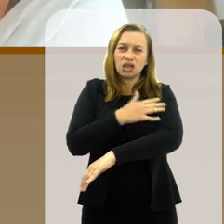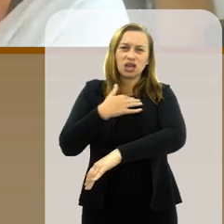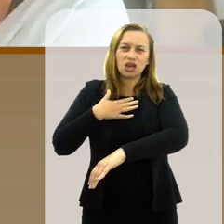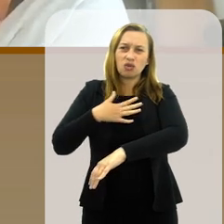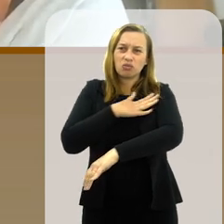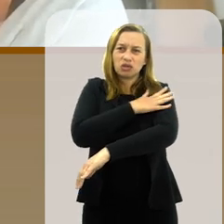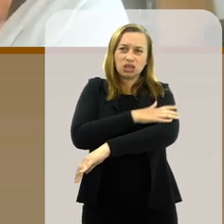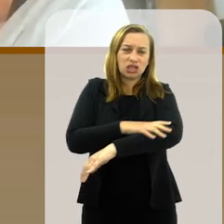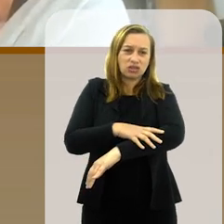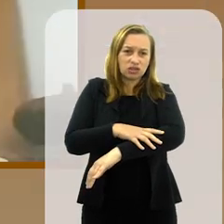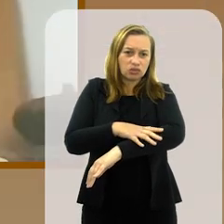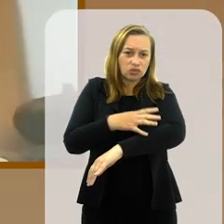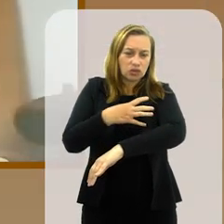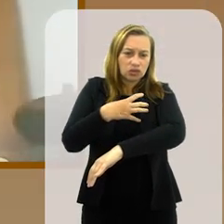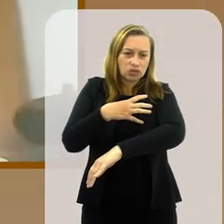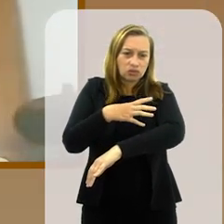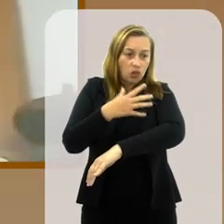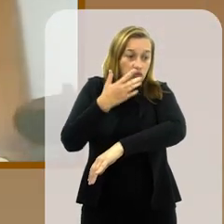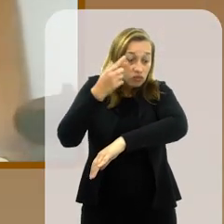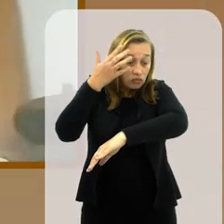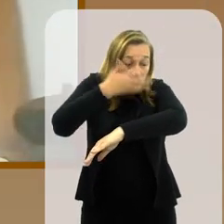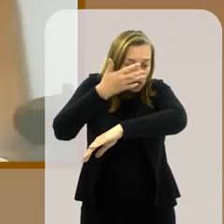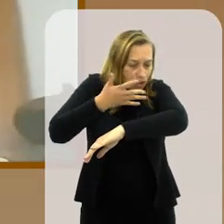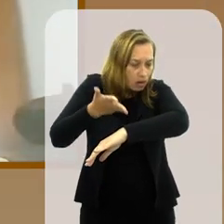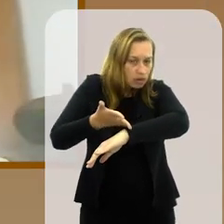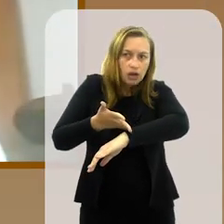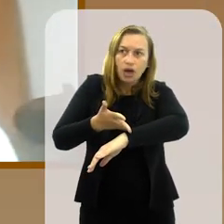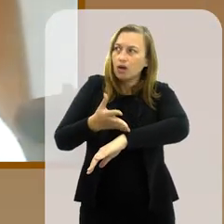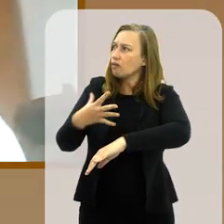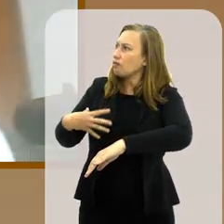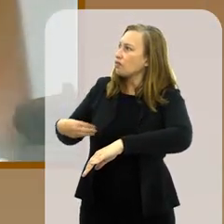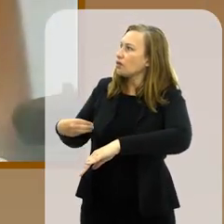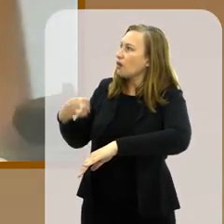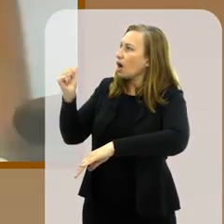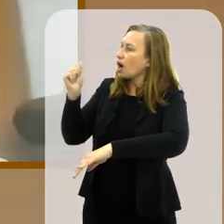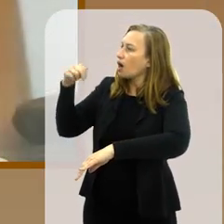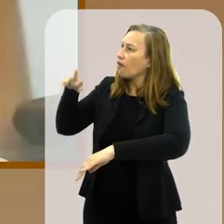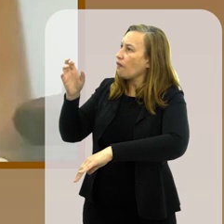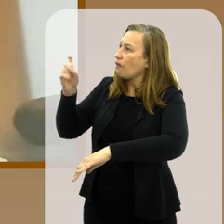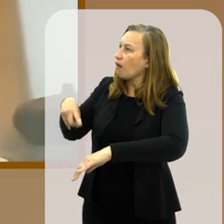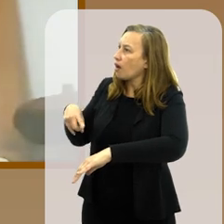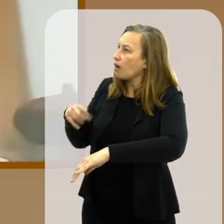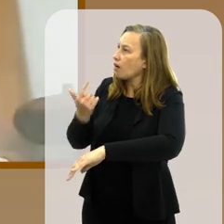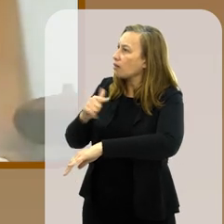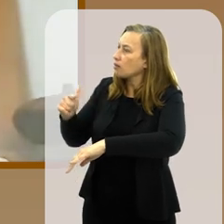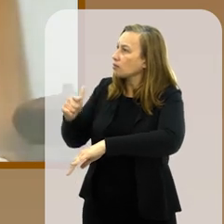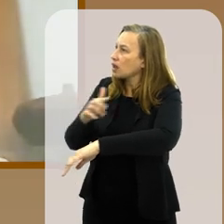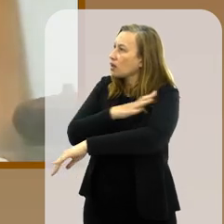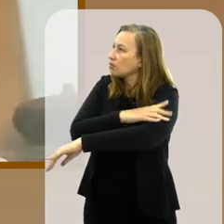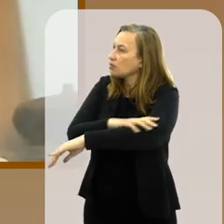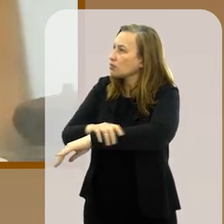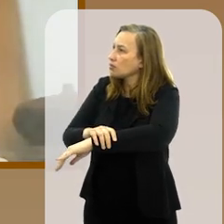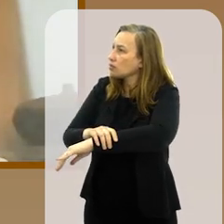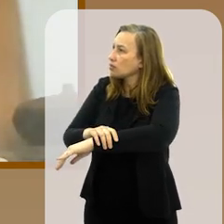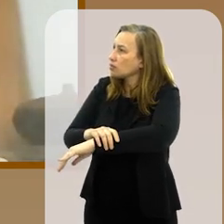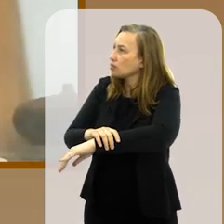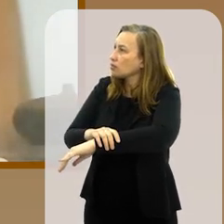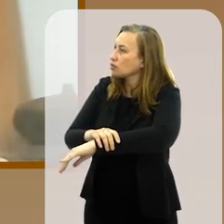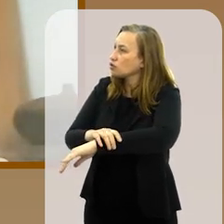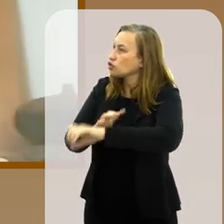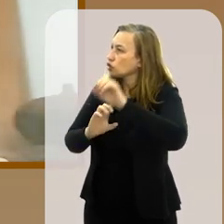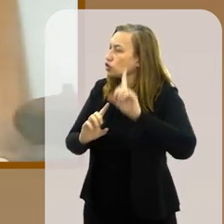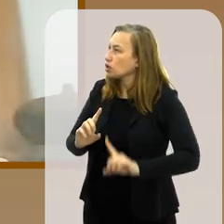eu passei o braço assim e não tinha o braço. Aí eu falei para o meu filho André: eu não tenho mais